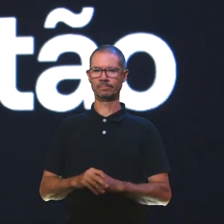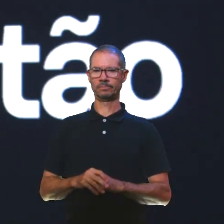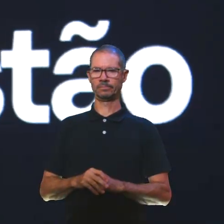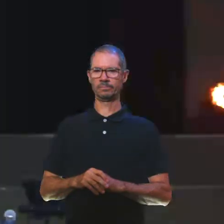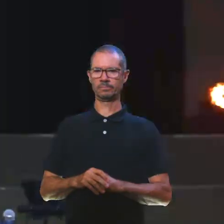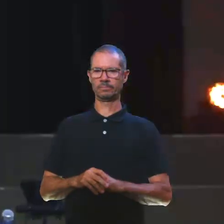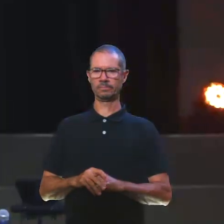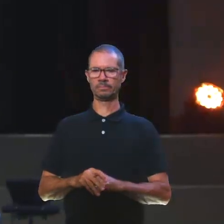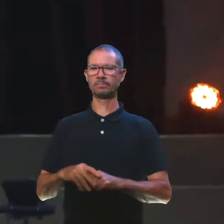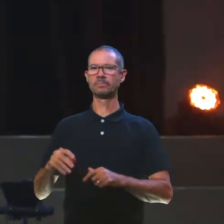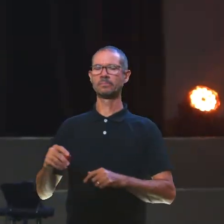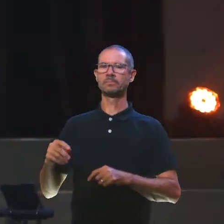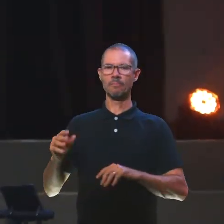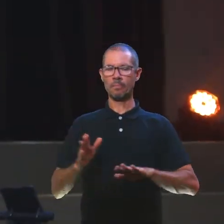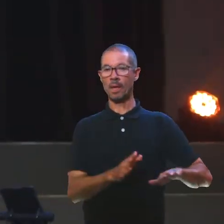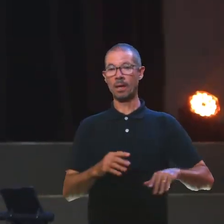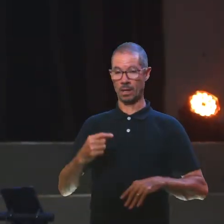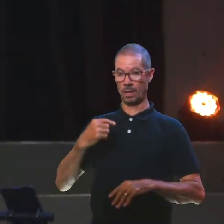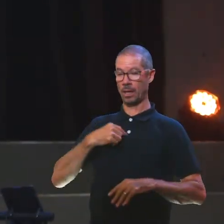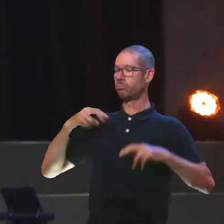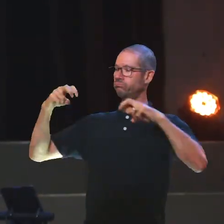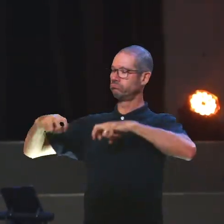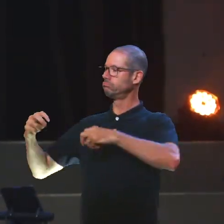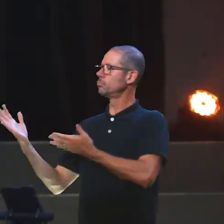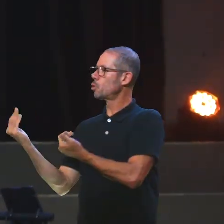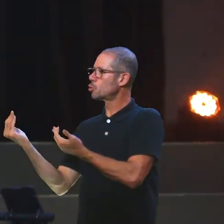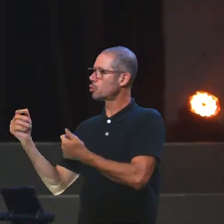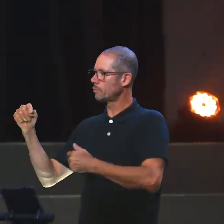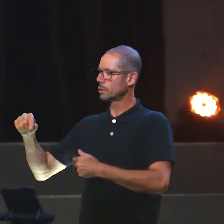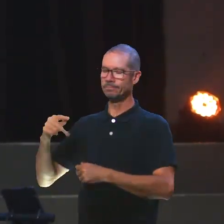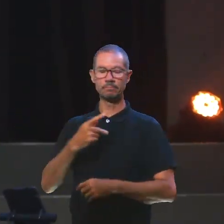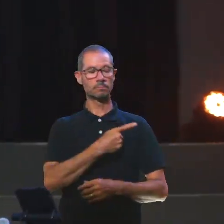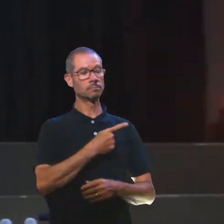Outro dia eu estava atendendo uma jovem aqui da igreja, e ela falou assim, pastor,